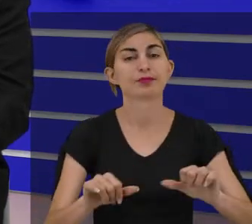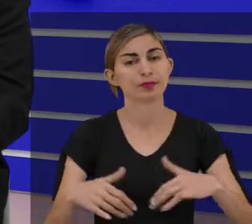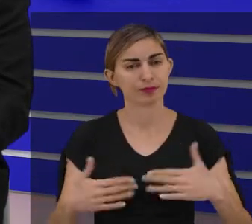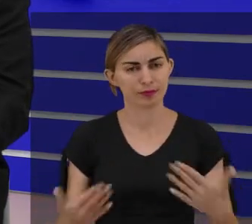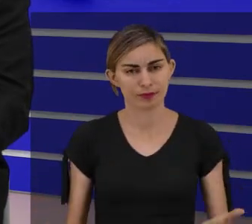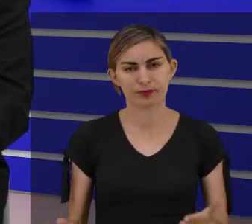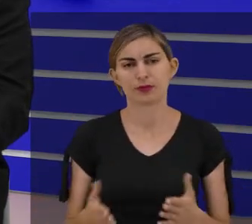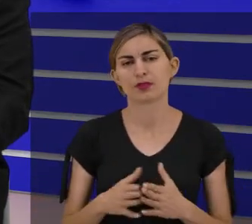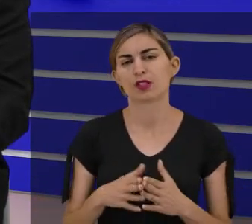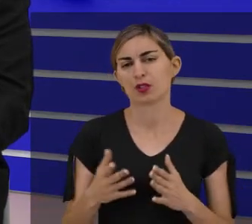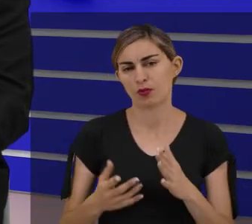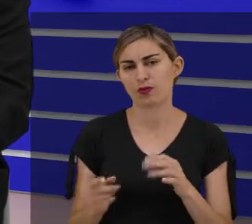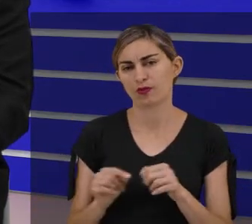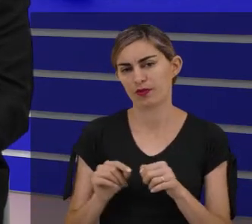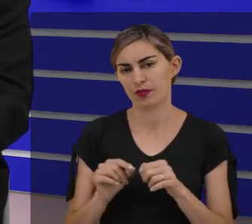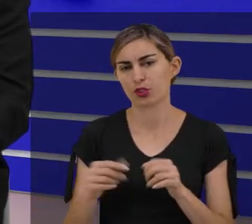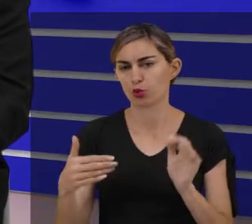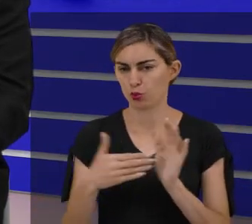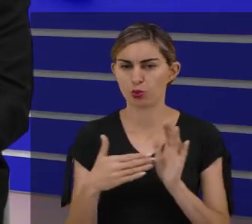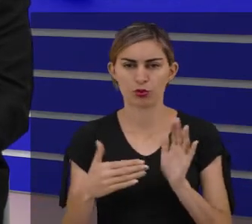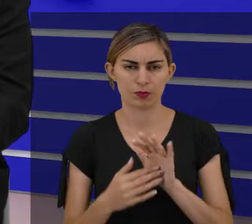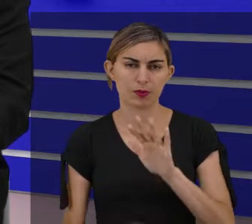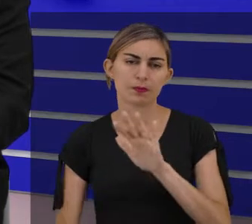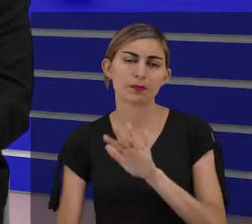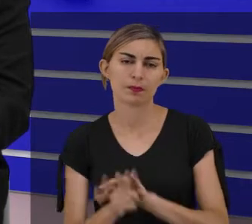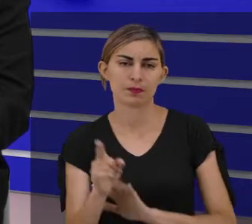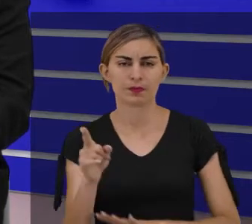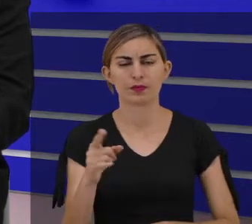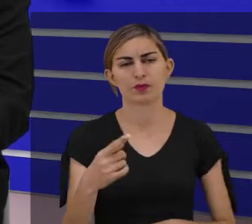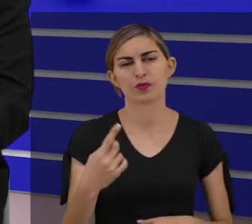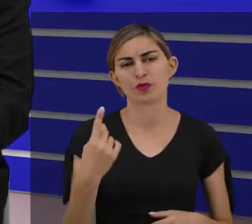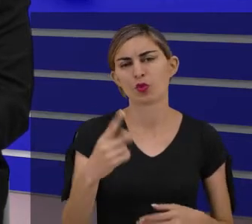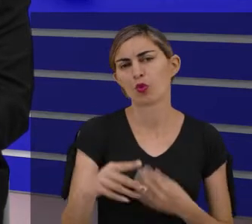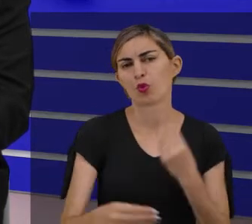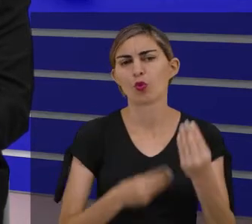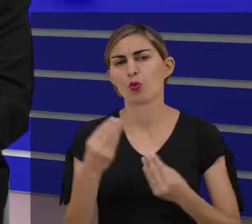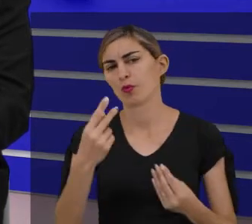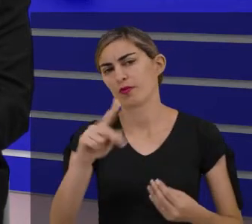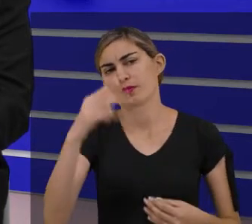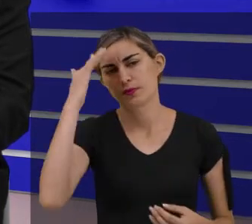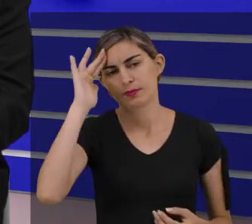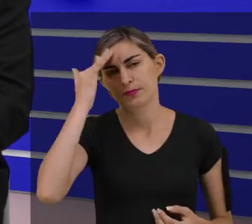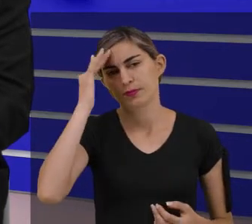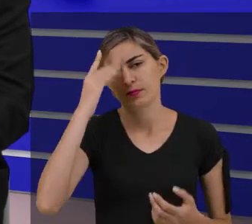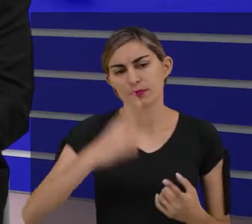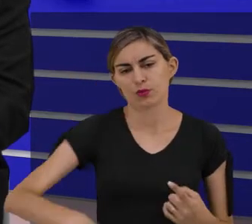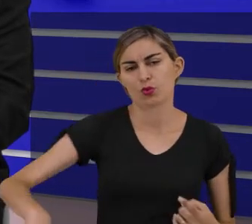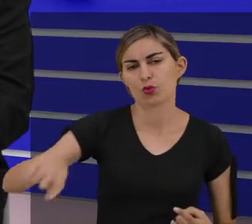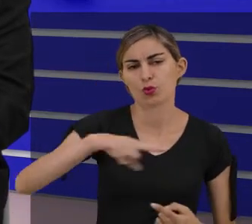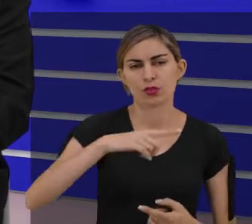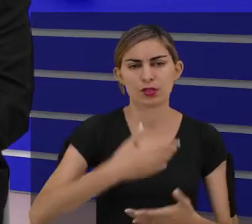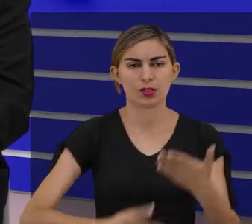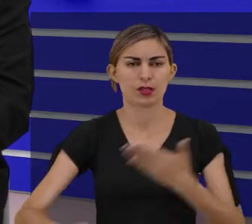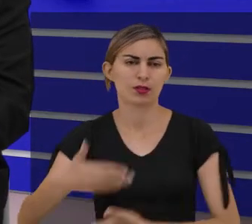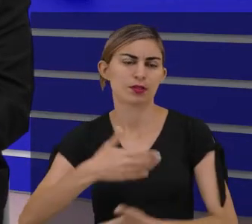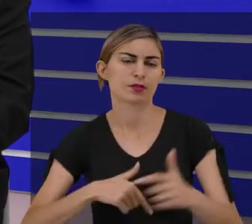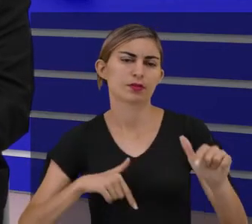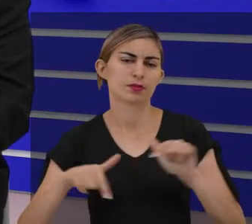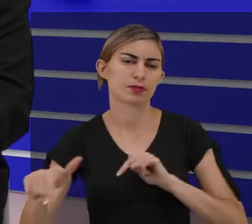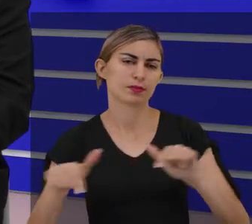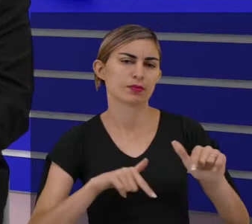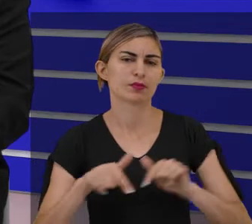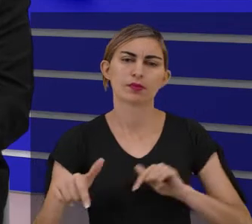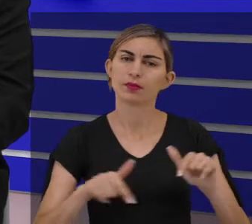com isso, eu estou querendo fazer a nossa última pergunta, quer dizer, como você compreende hoje as relações de